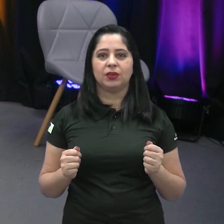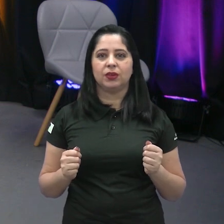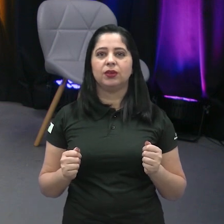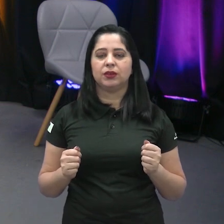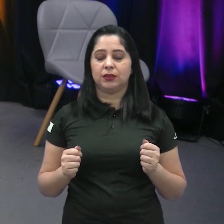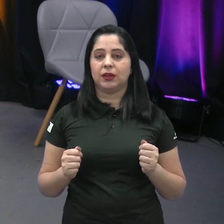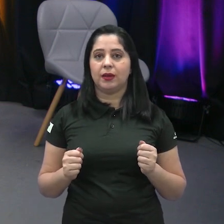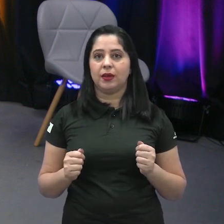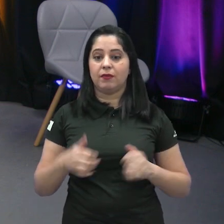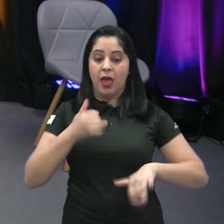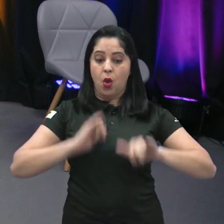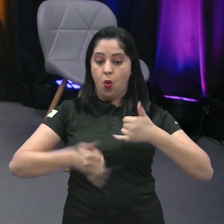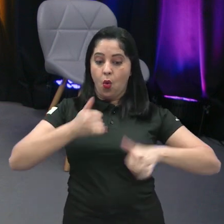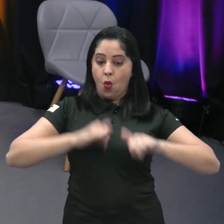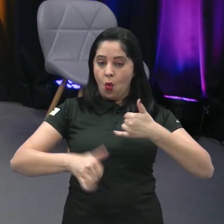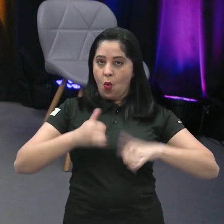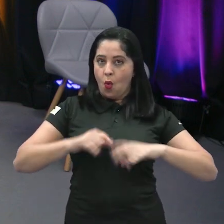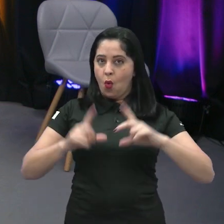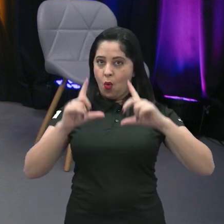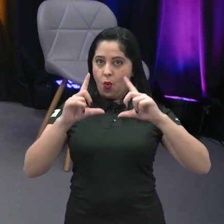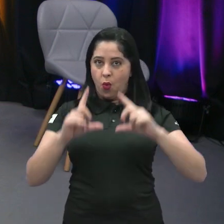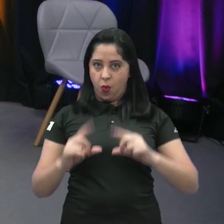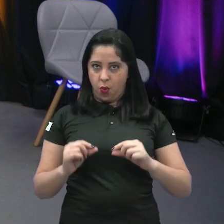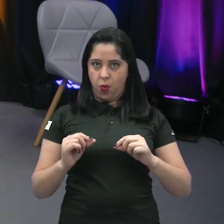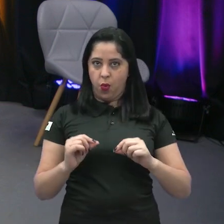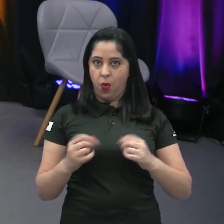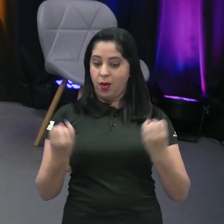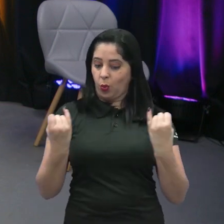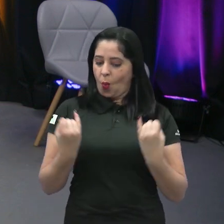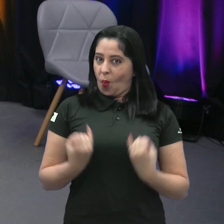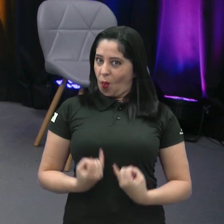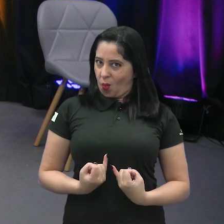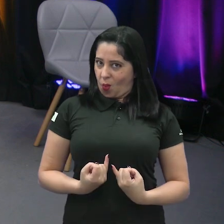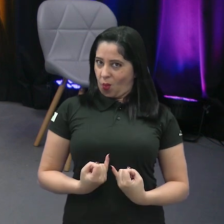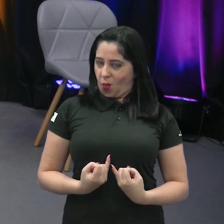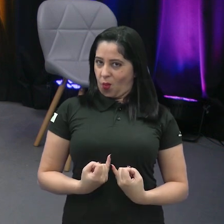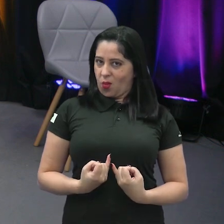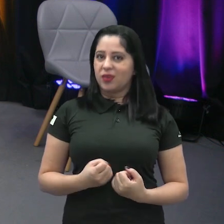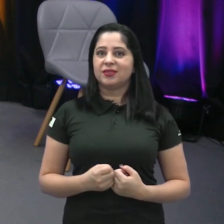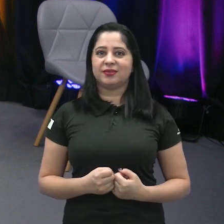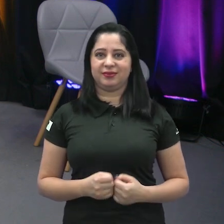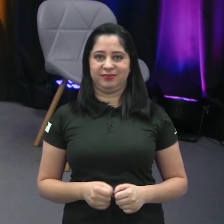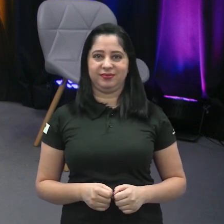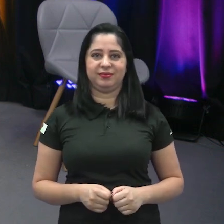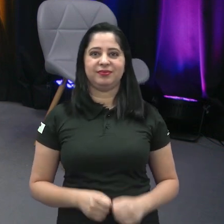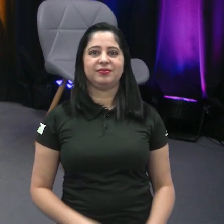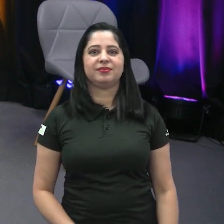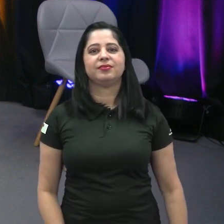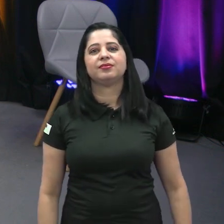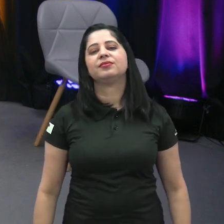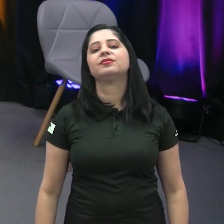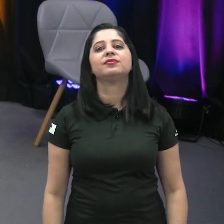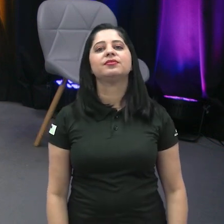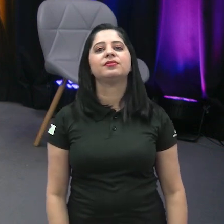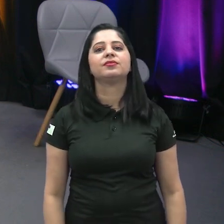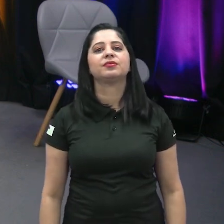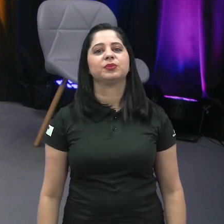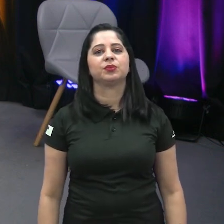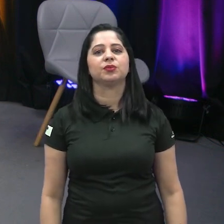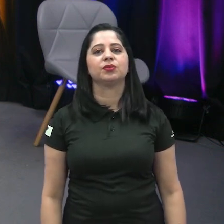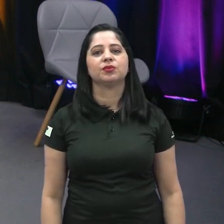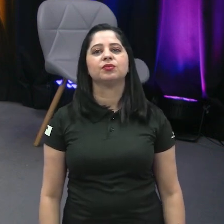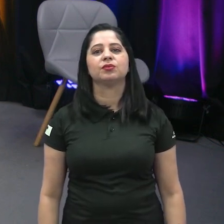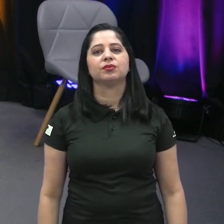de elevar o seu gasto calórico. Agora chegou a hora de dar aquela emagrecida, tá? Nós vamos queimar esse bacon aí. Então